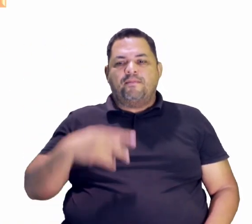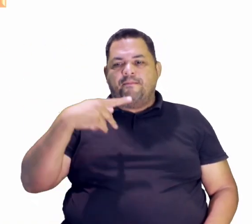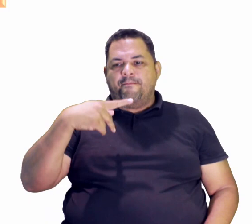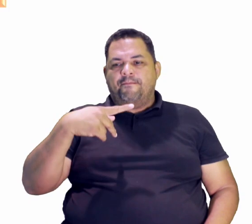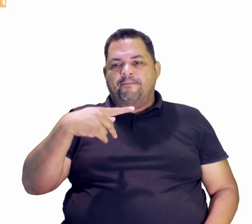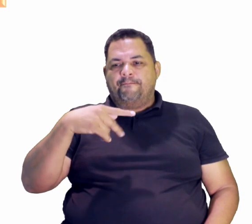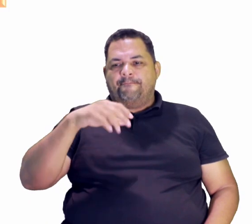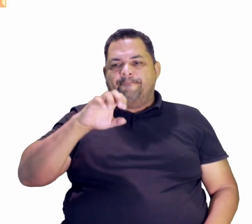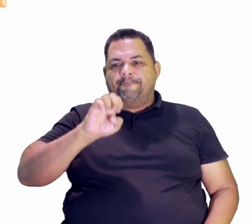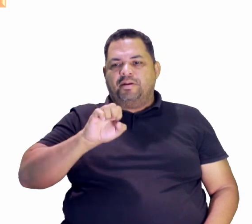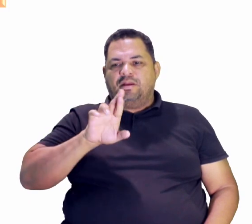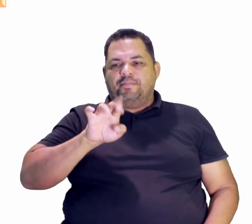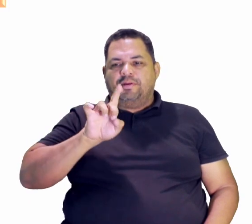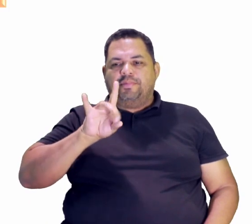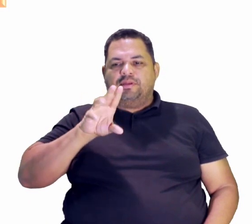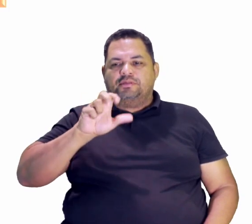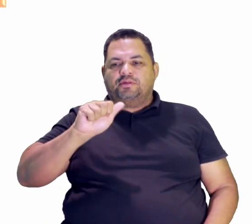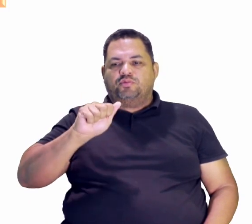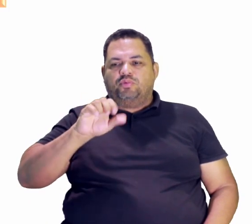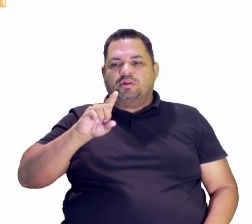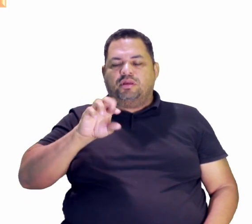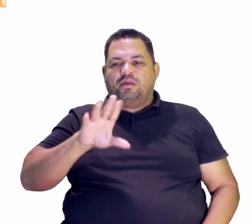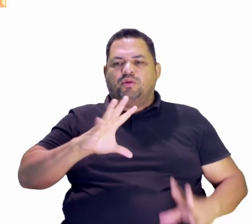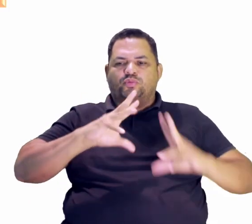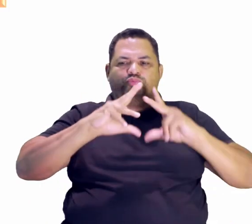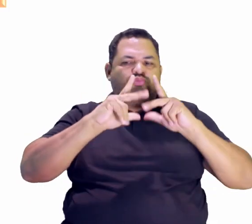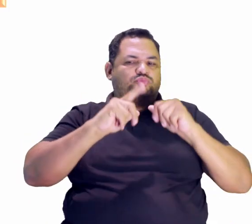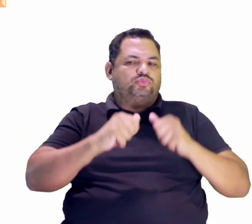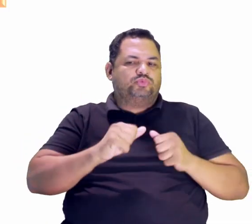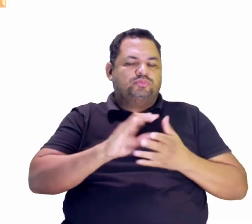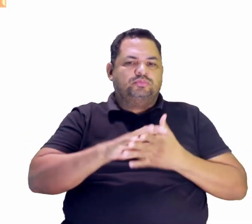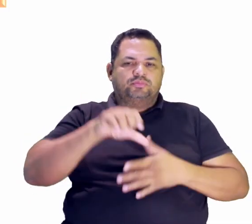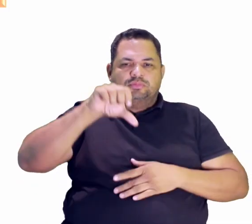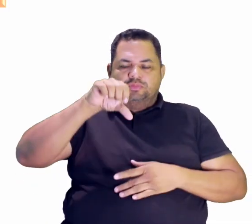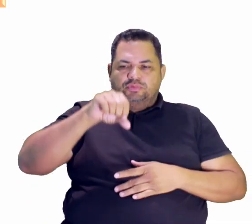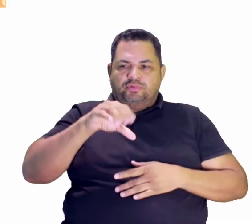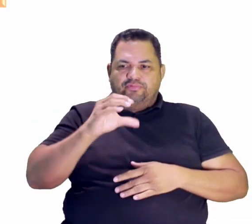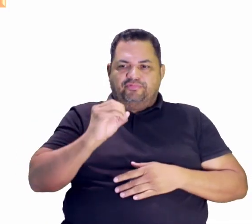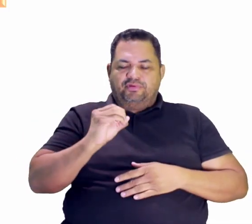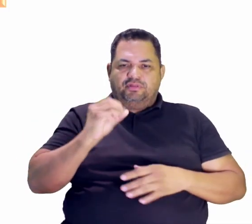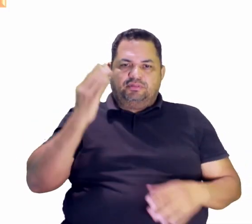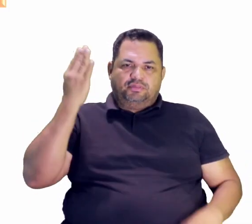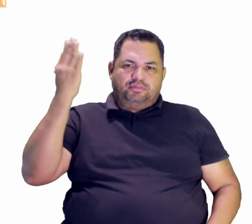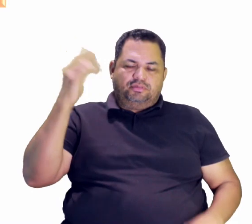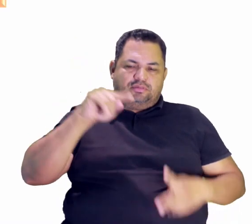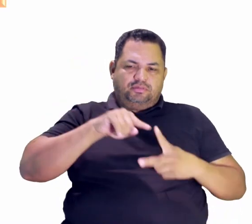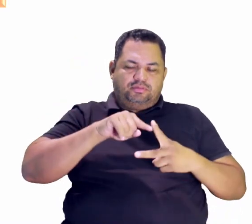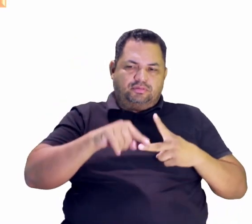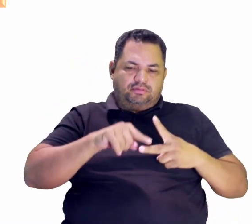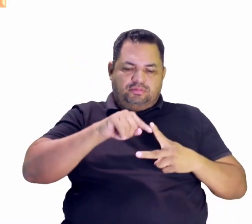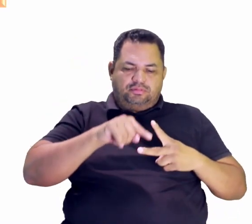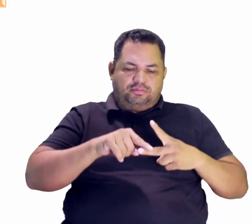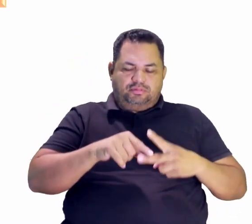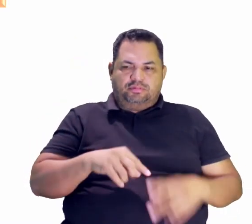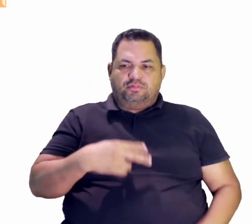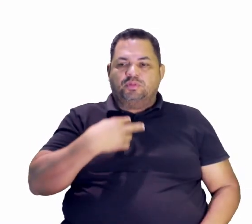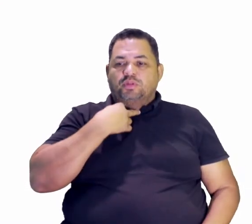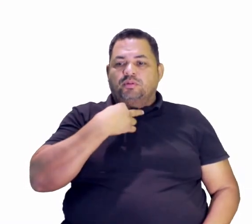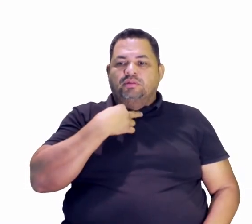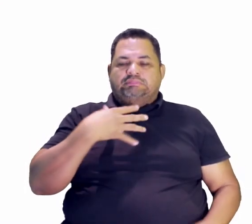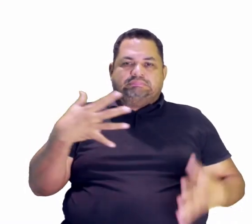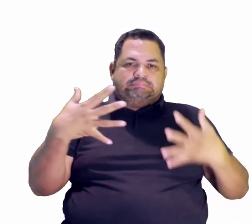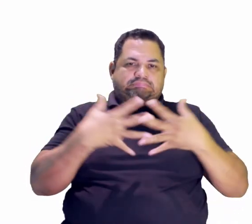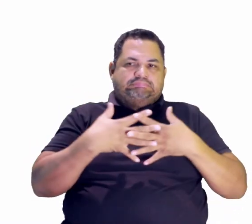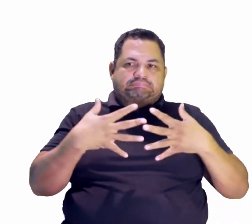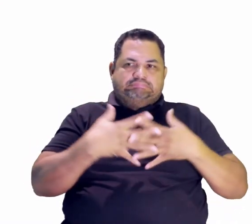perpendicular, é o ângulo de 90 graus. São palavras importantes para vocês estarem, não se confundindo aí. Tudo que falar isso